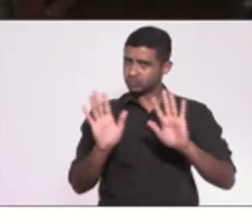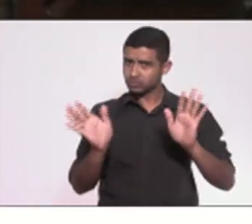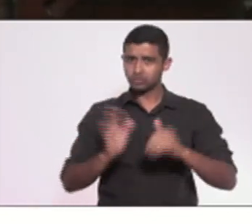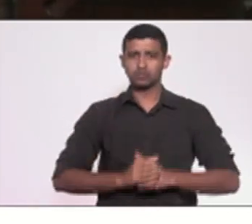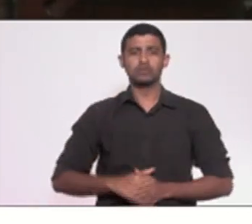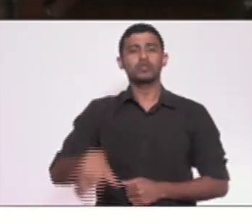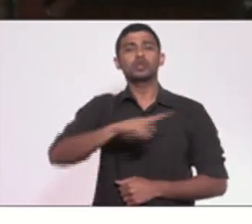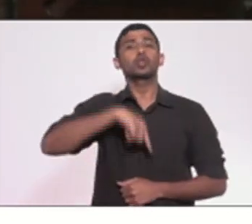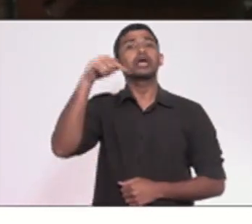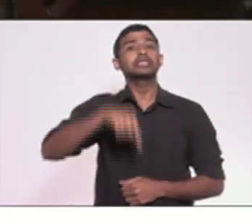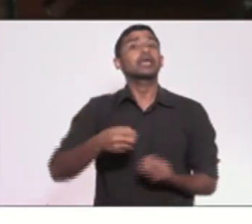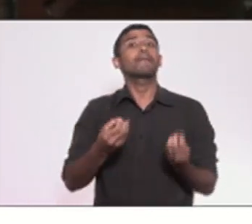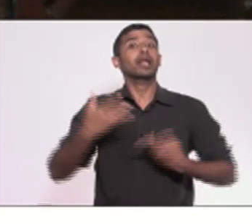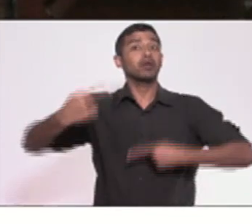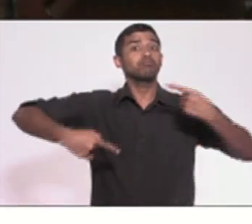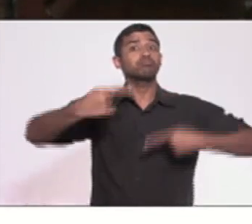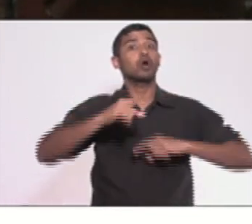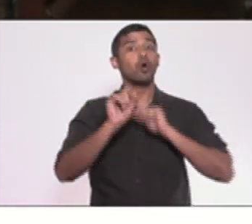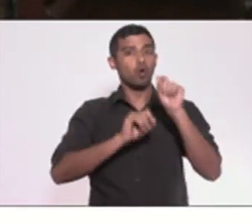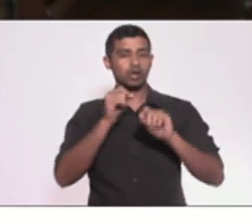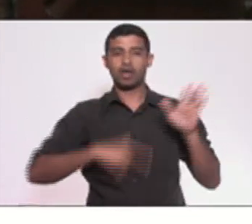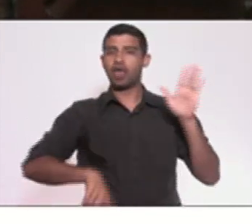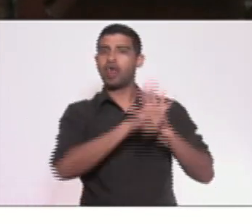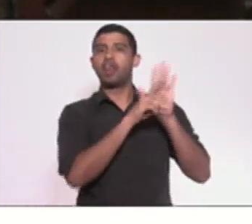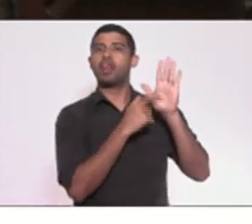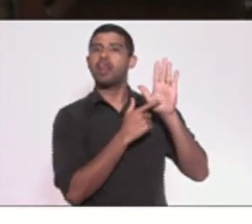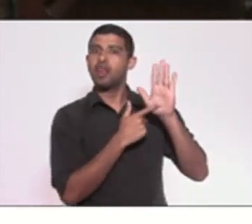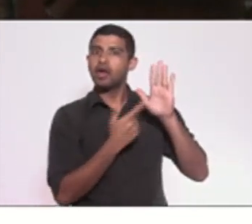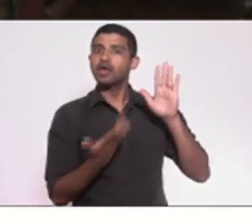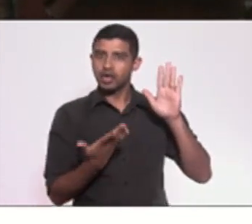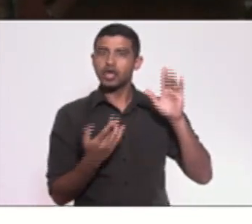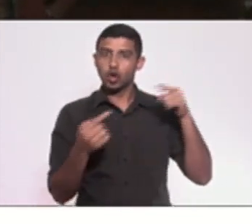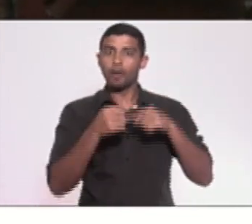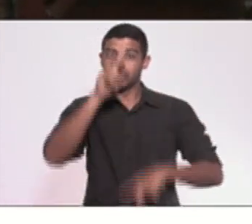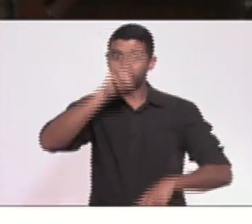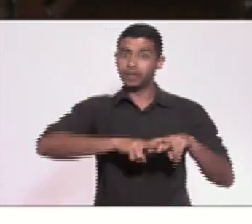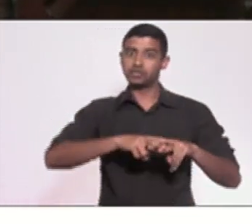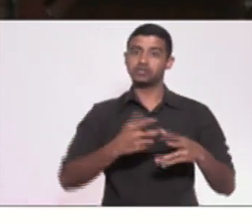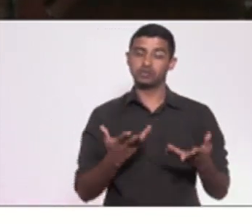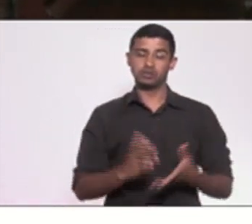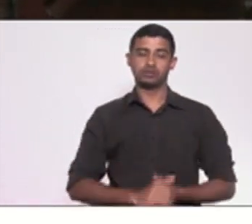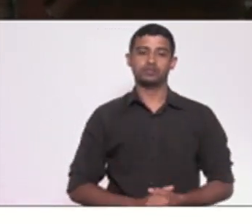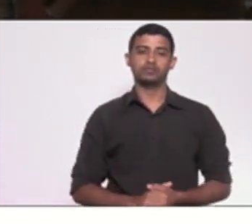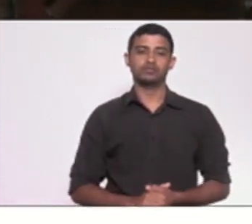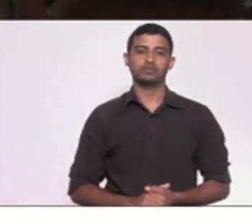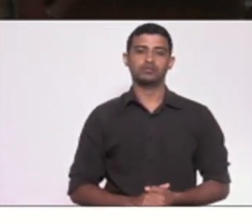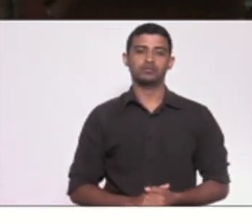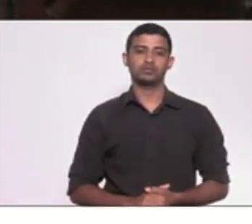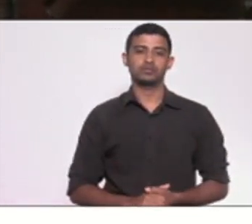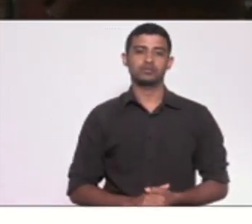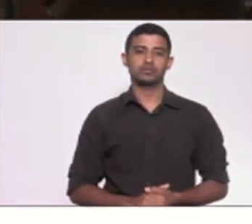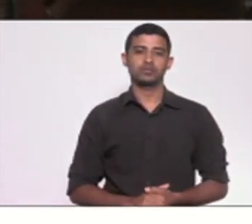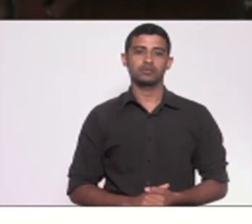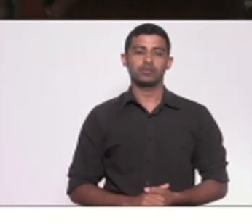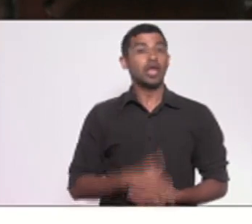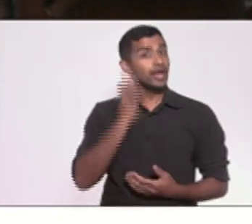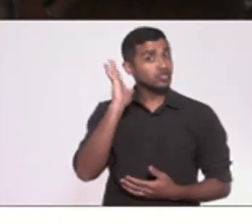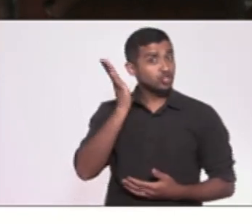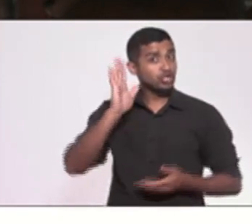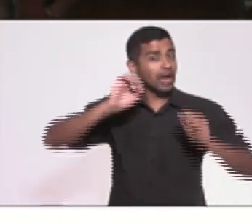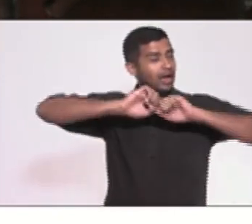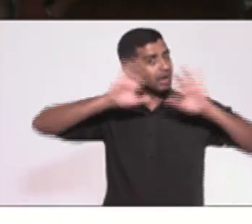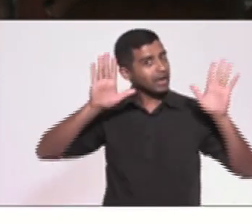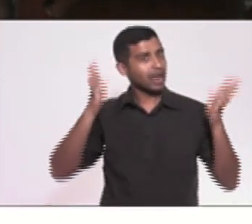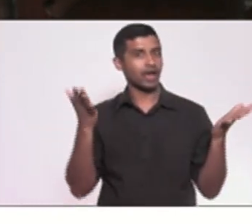sim simplesmente a legalidade da prisão, que está mais do que claro e cristalino